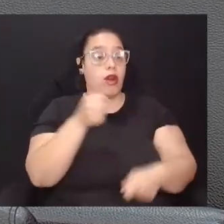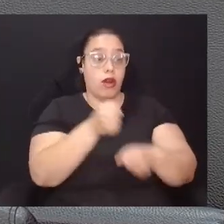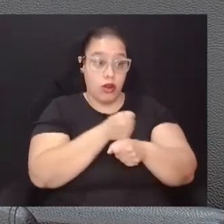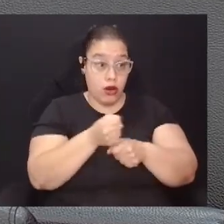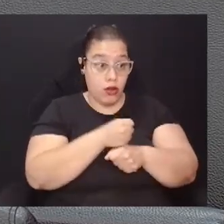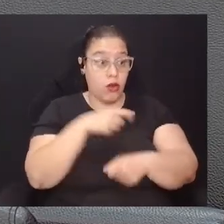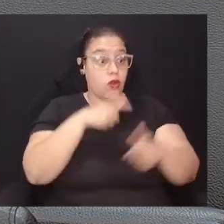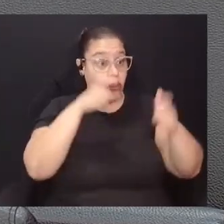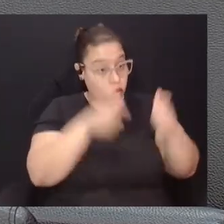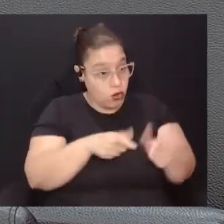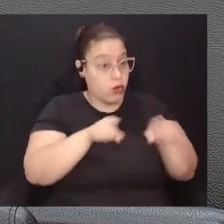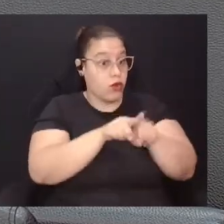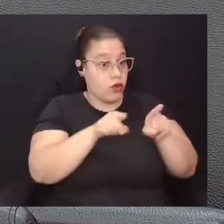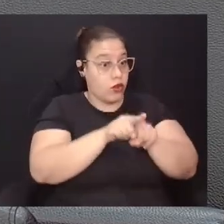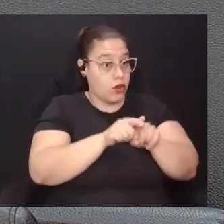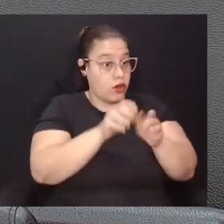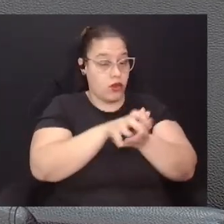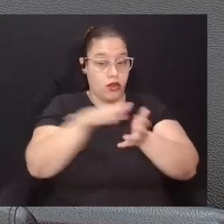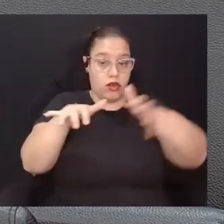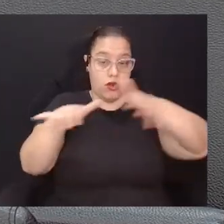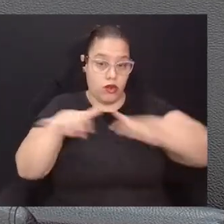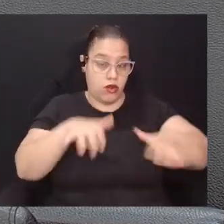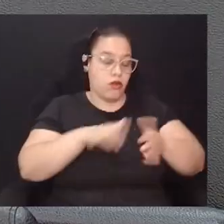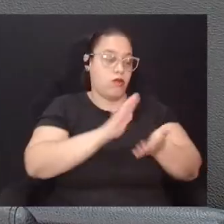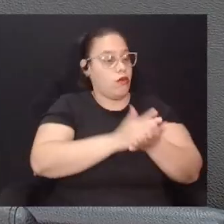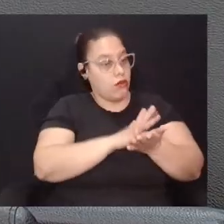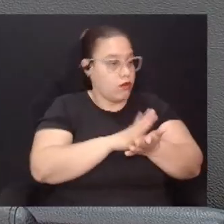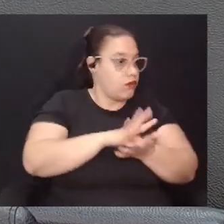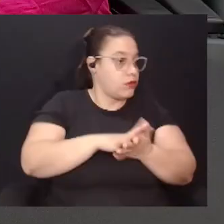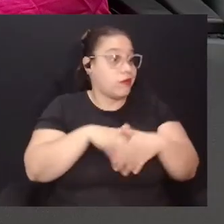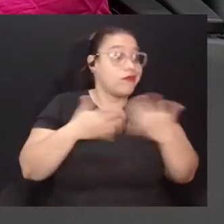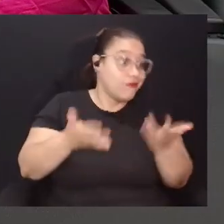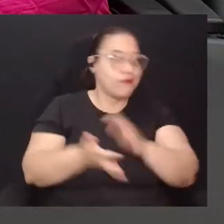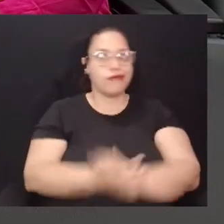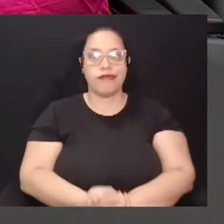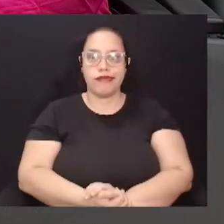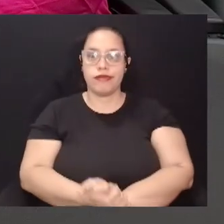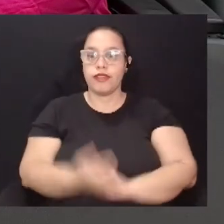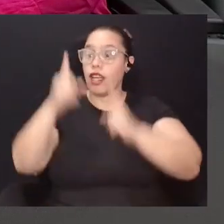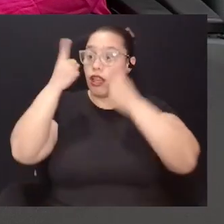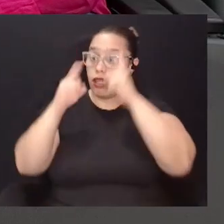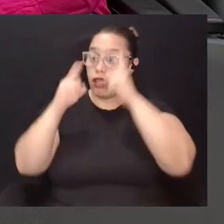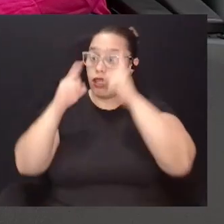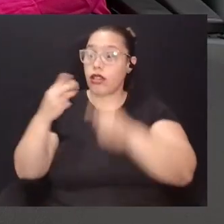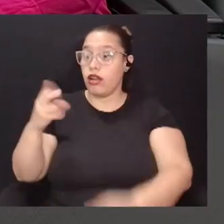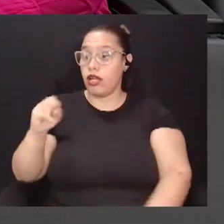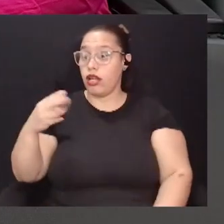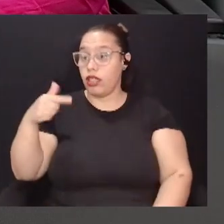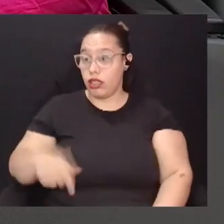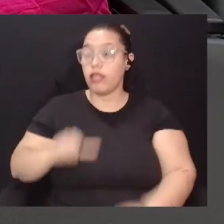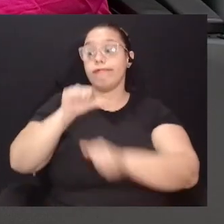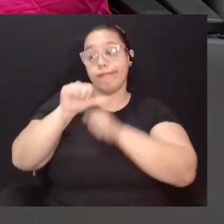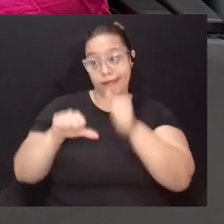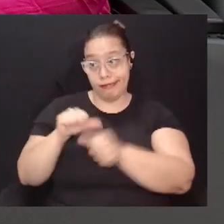pouco melhor esse ano, de ter um espaço também descentralizado para os ensaios. E quem sabe, né, para Carnaval 2027